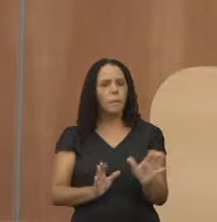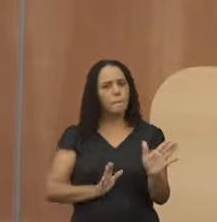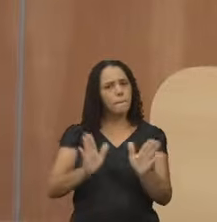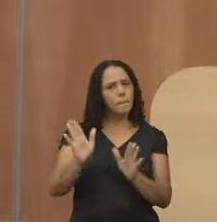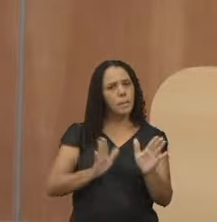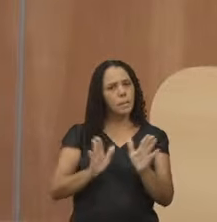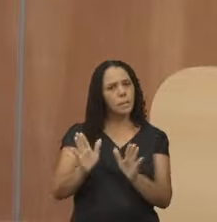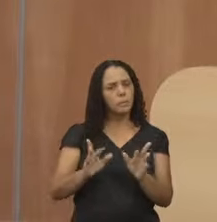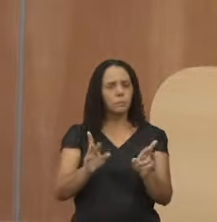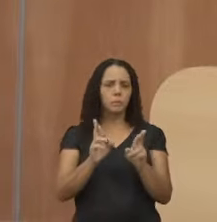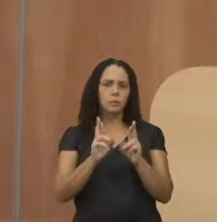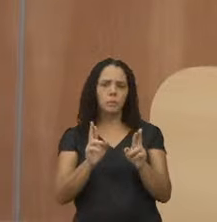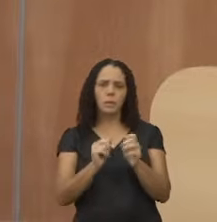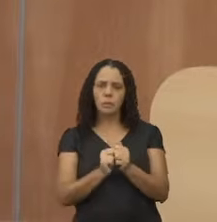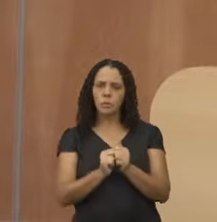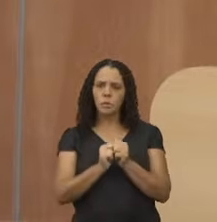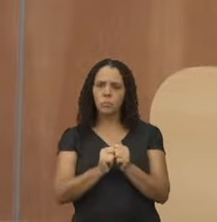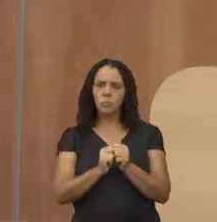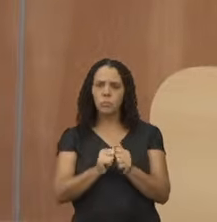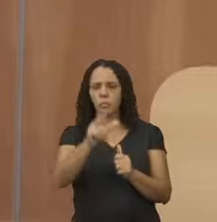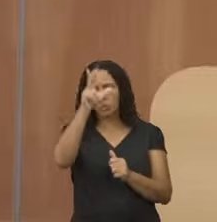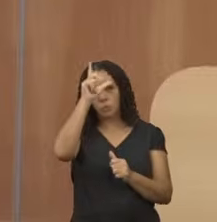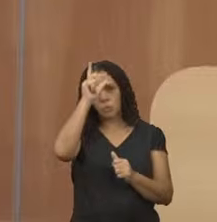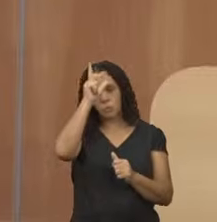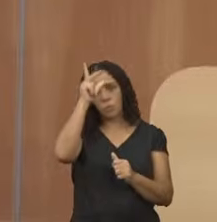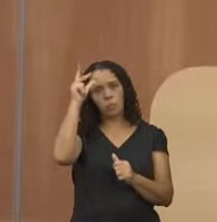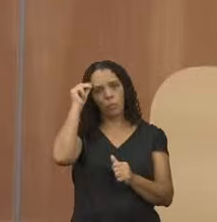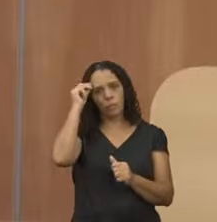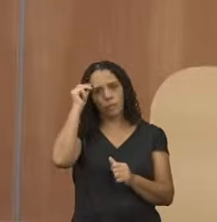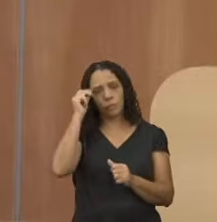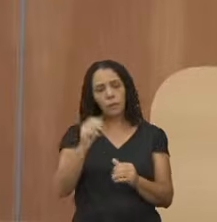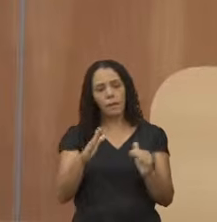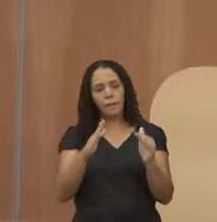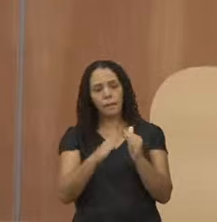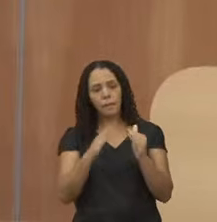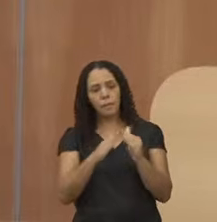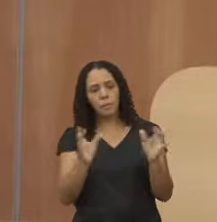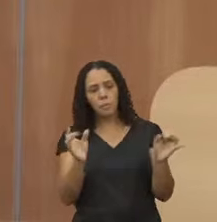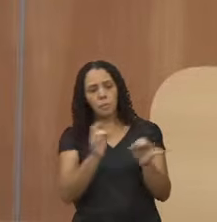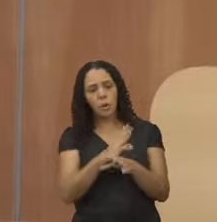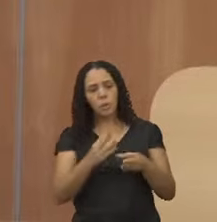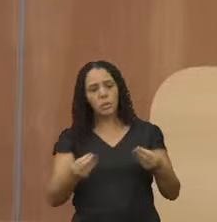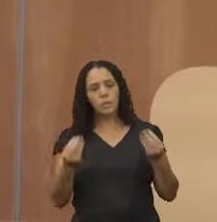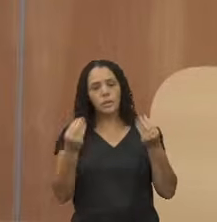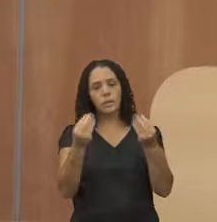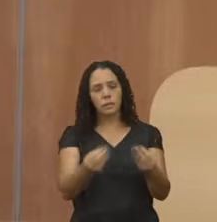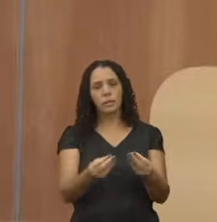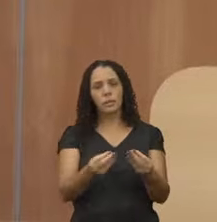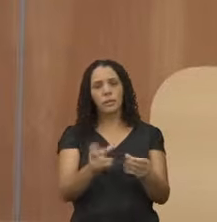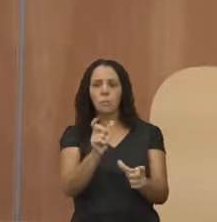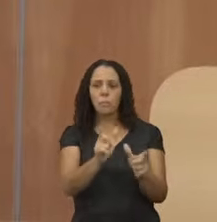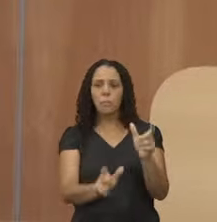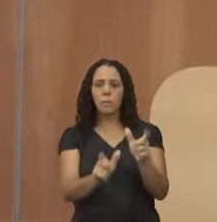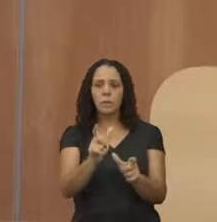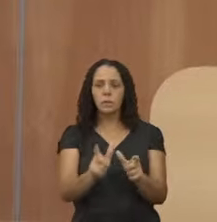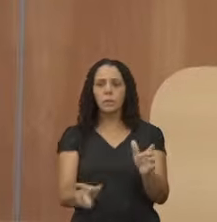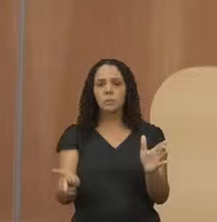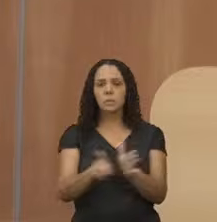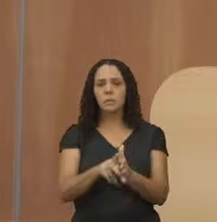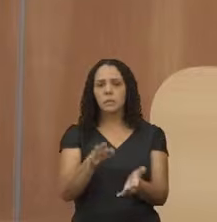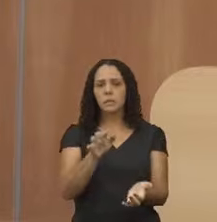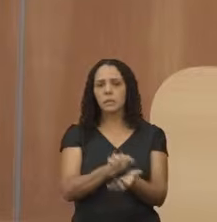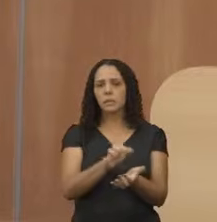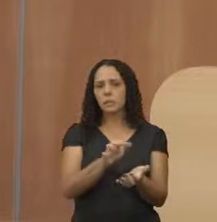ainda espero estar junto com o prefeito Celso Florencio, entregando casas para as pessoas aqui da nossa cidade de Jacareí. Vamos